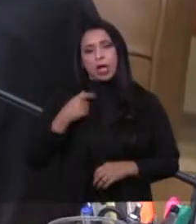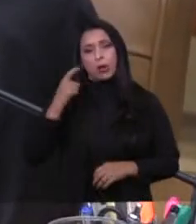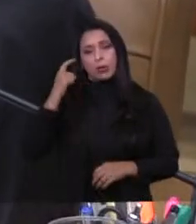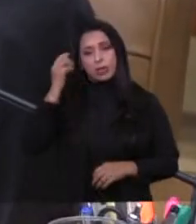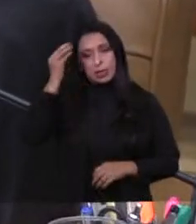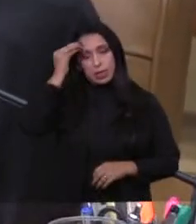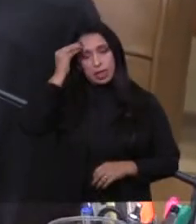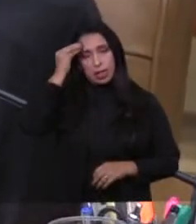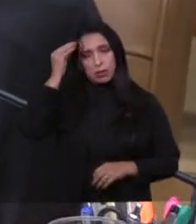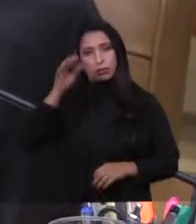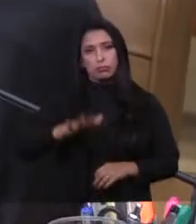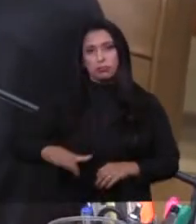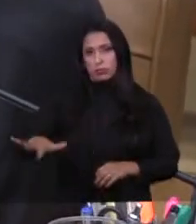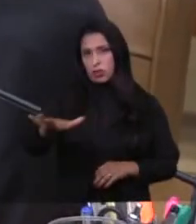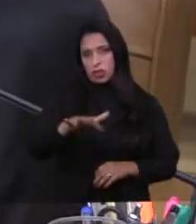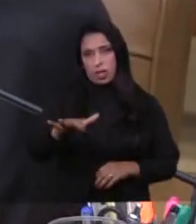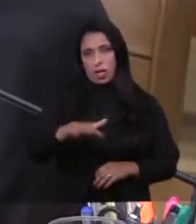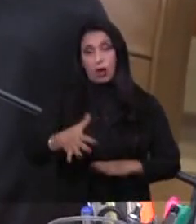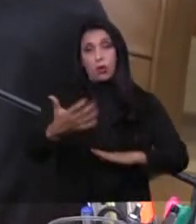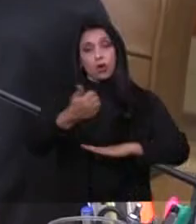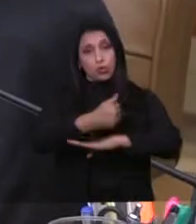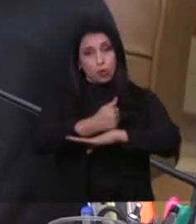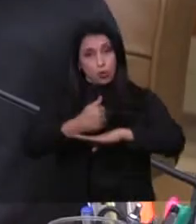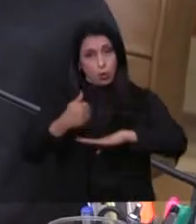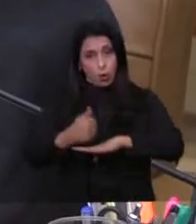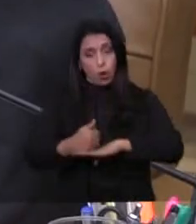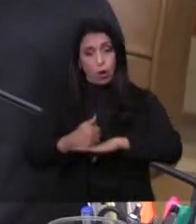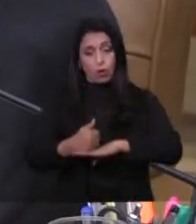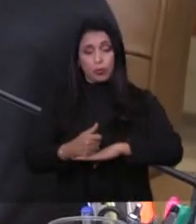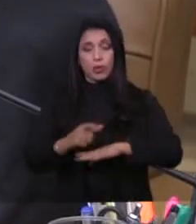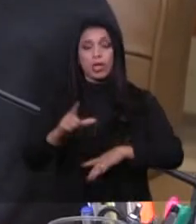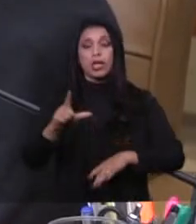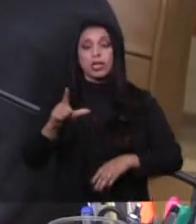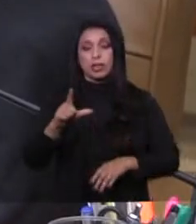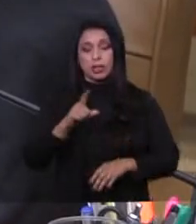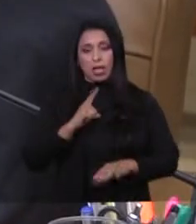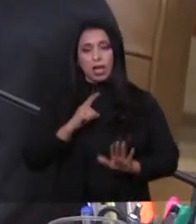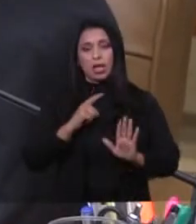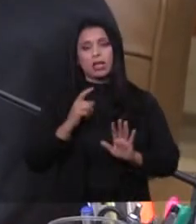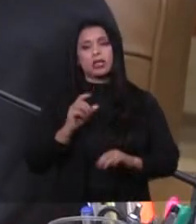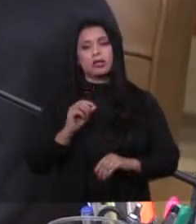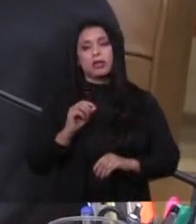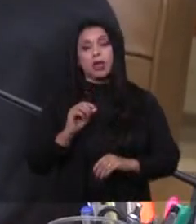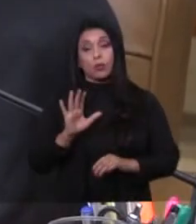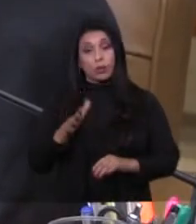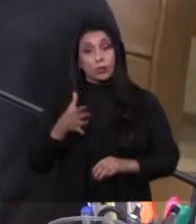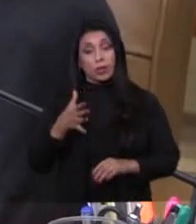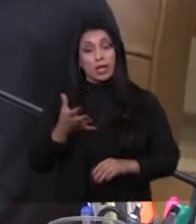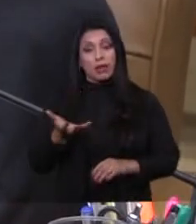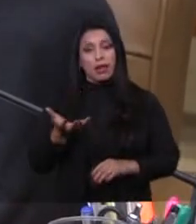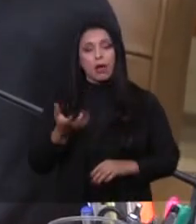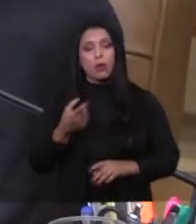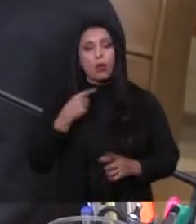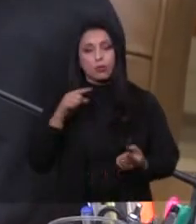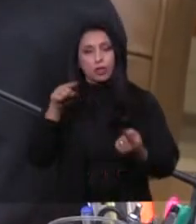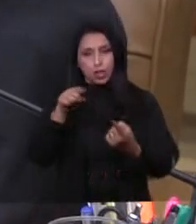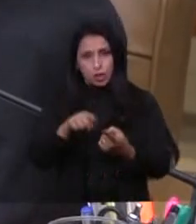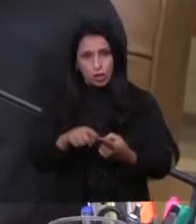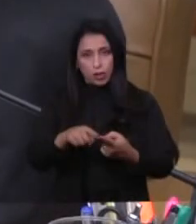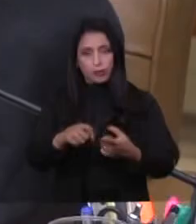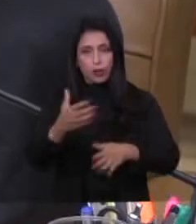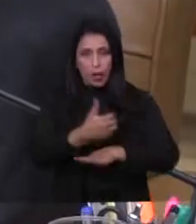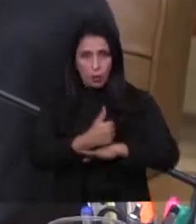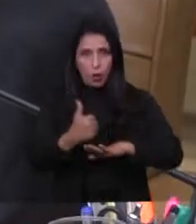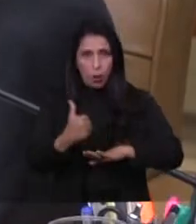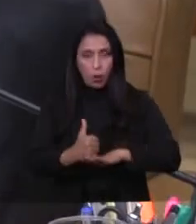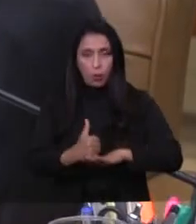todo golpe de Estado pressupõe, toda tentativa de golpe de Estado pressupõe e traz